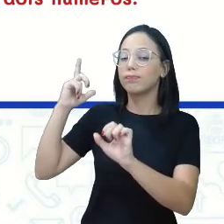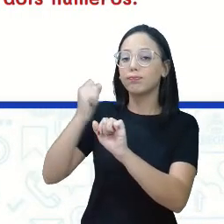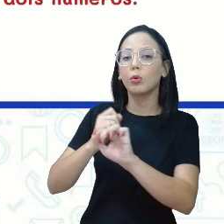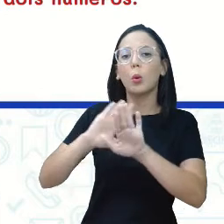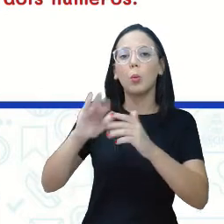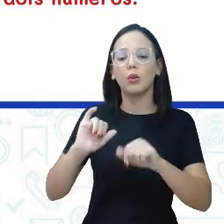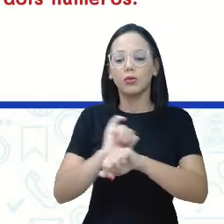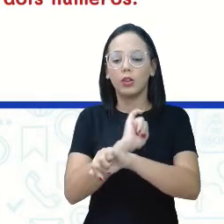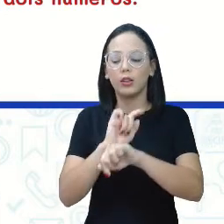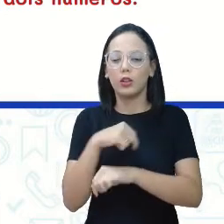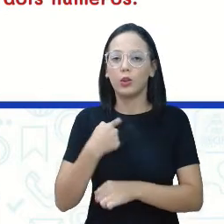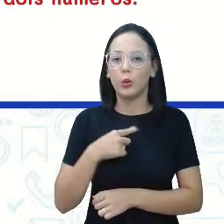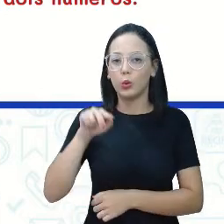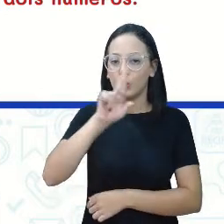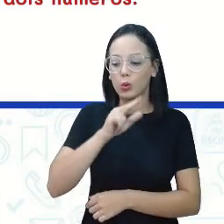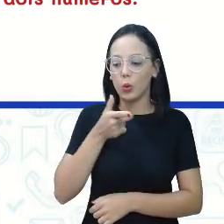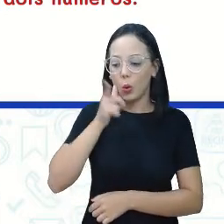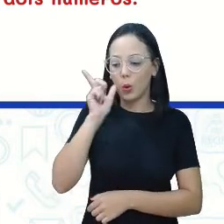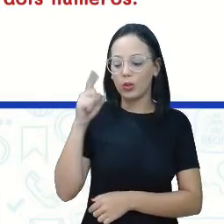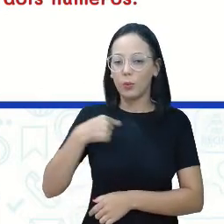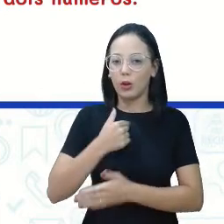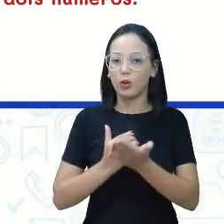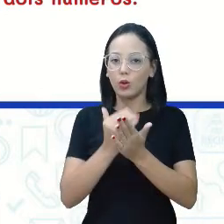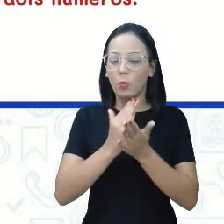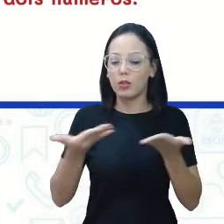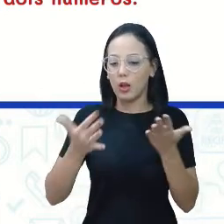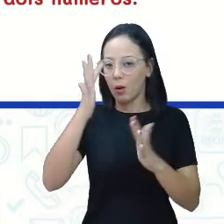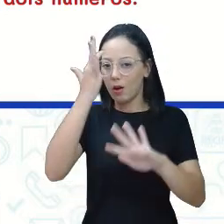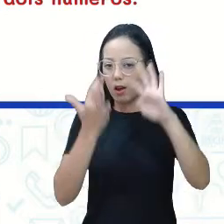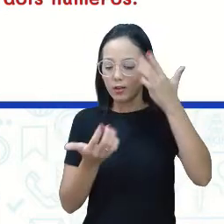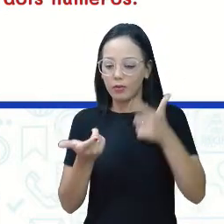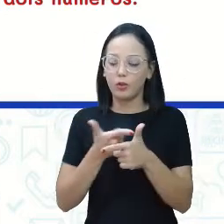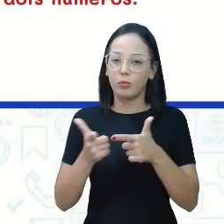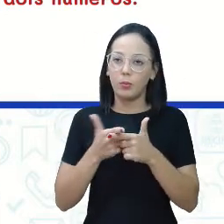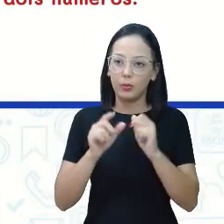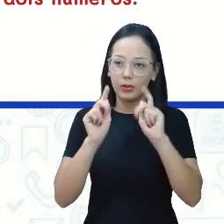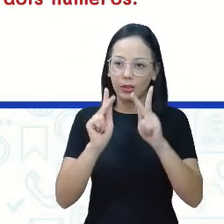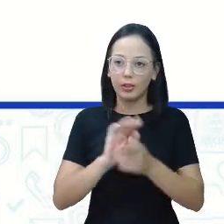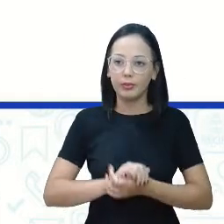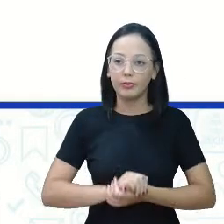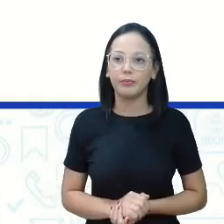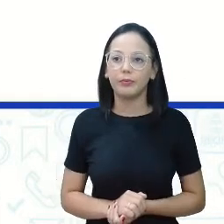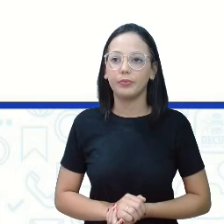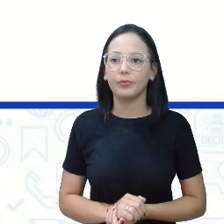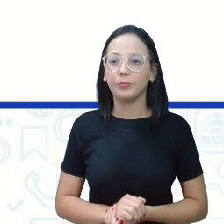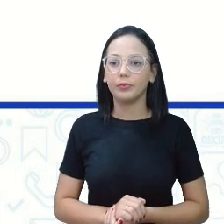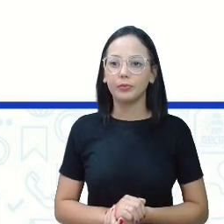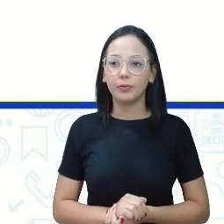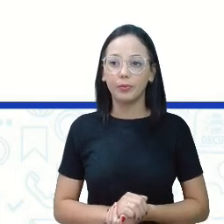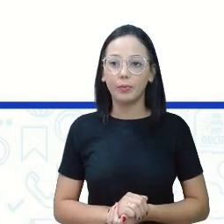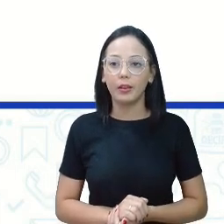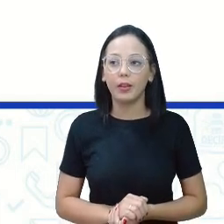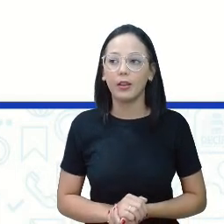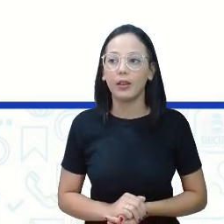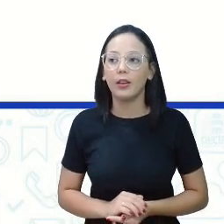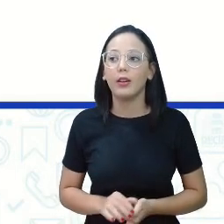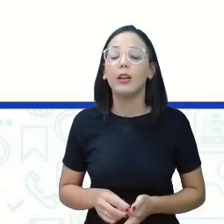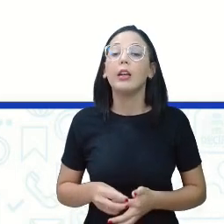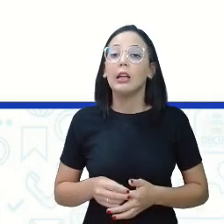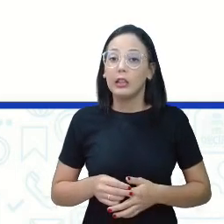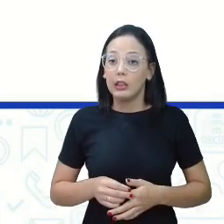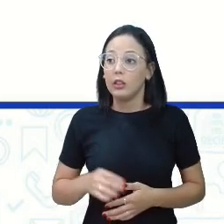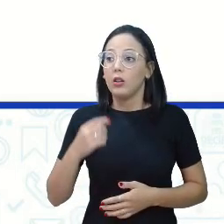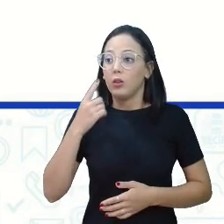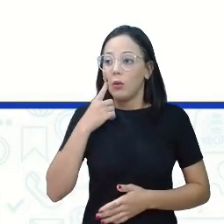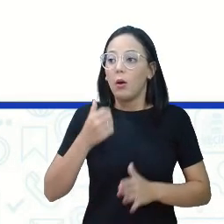que a gente utilizou ontem para começar a trabalhar essa resolução dos problemas, tá bom? Daí, esse foi o primeiro problema que a